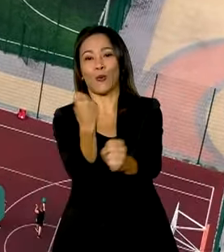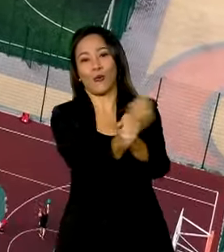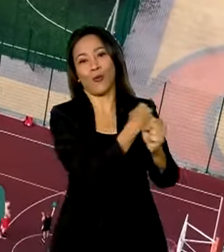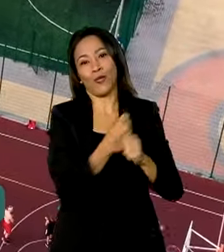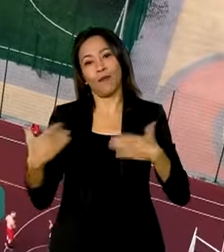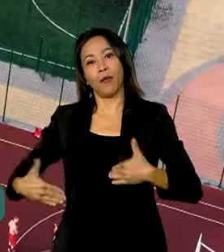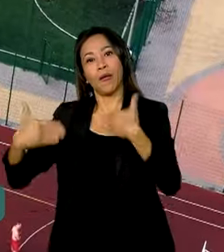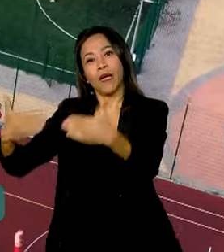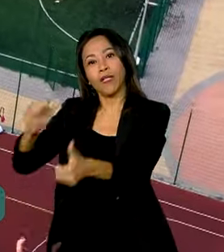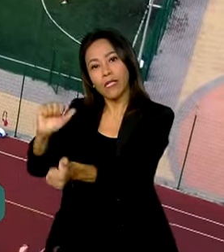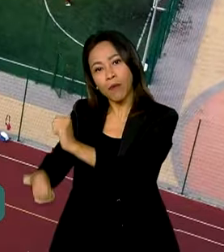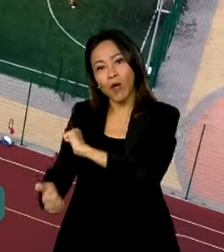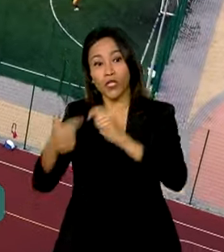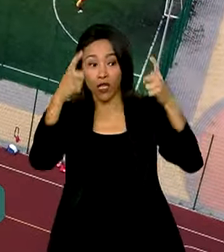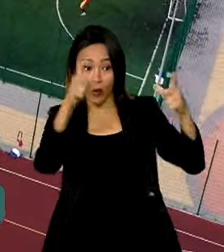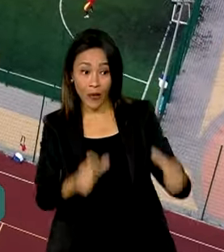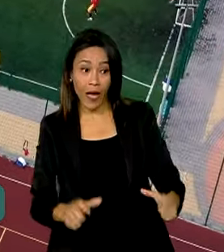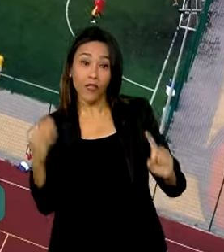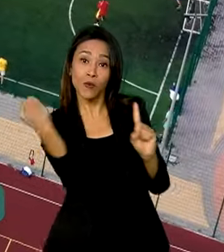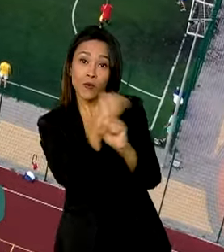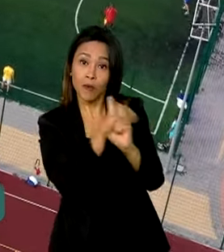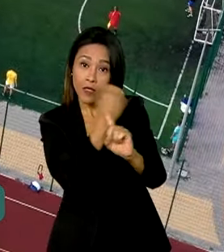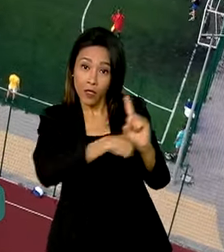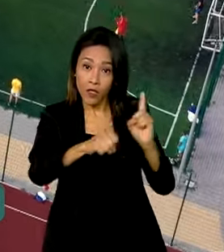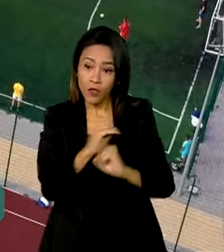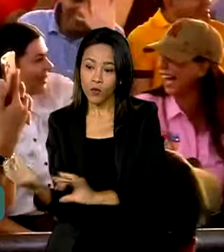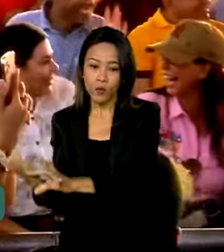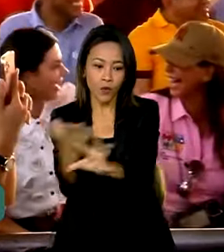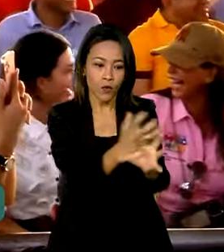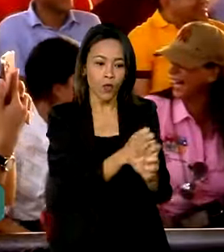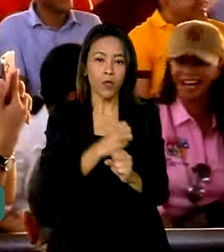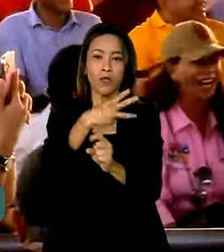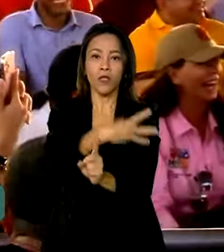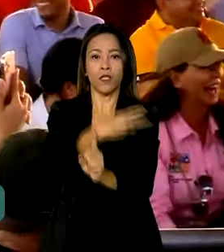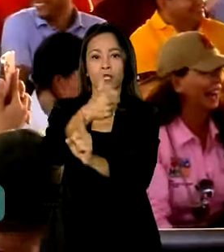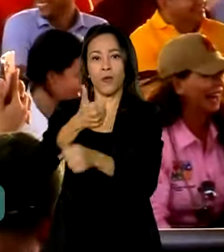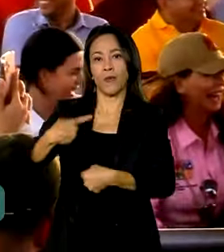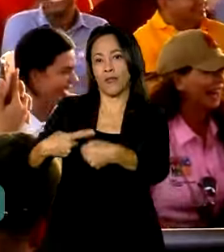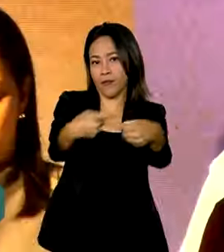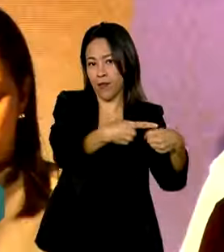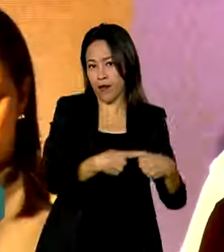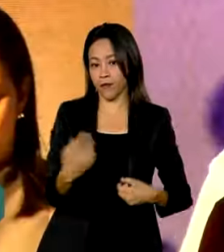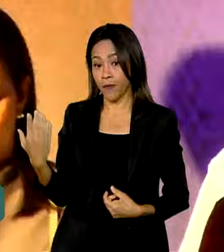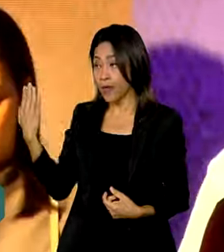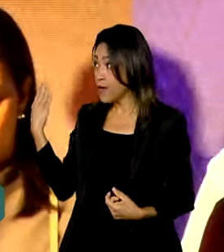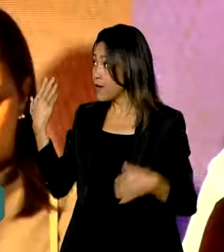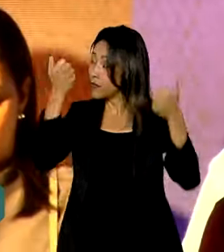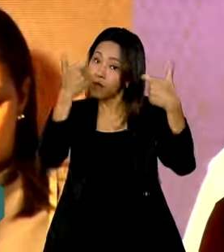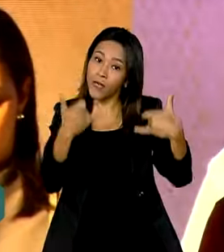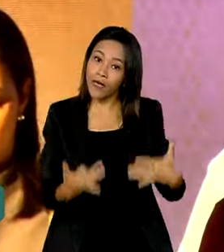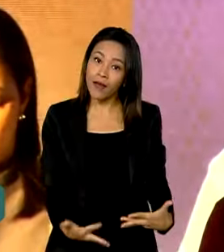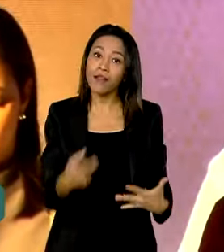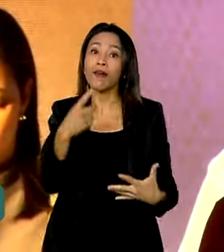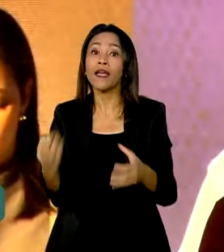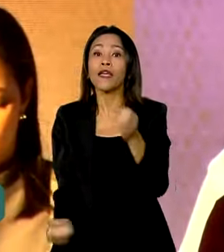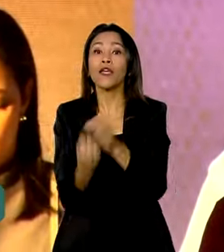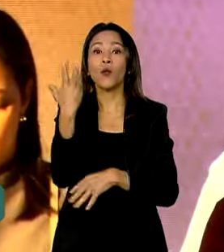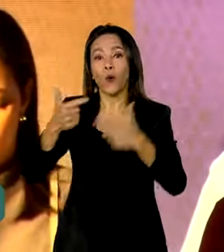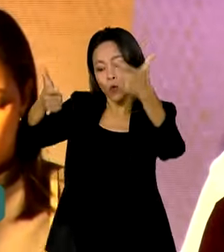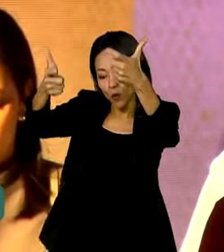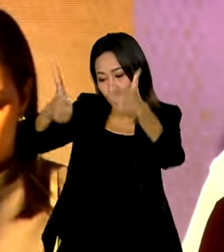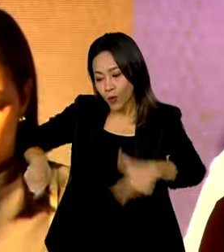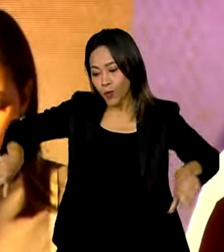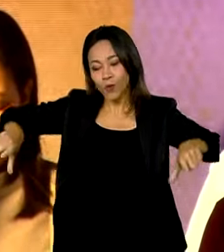de vulnerabilidade social em 31 cidades do Maranhão. O presidente Lula criou um programa chamado Centro Esportivo